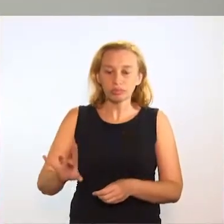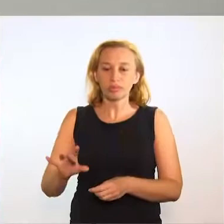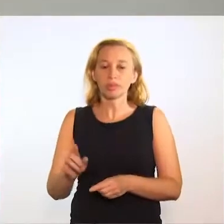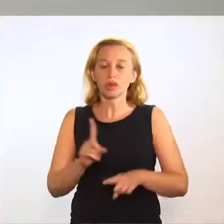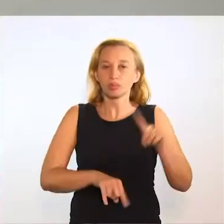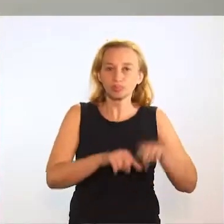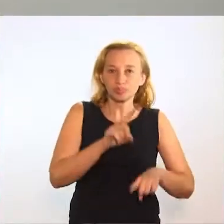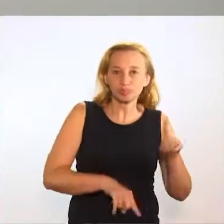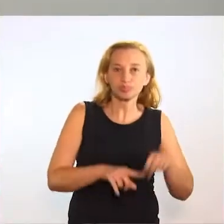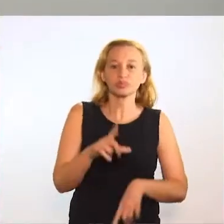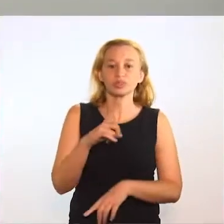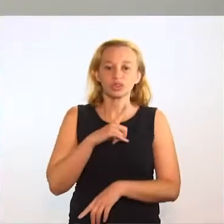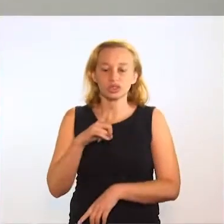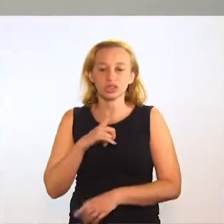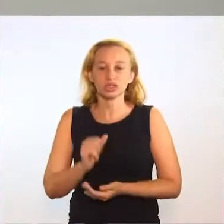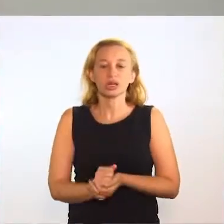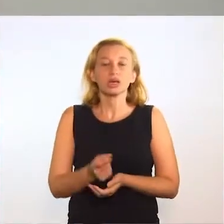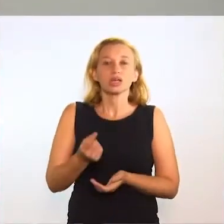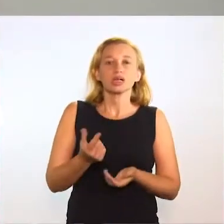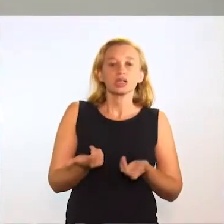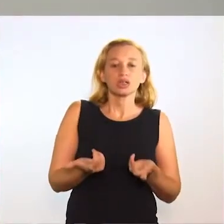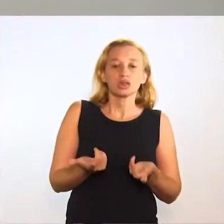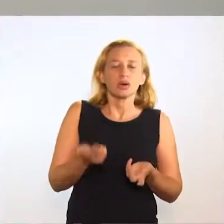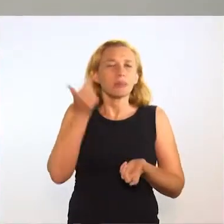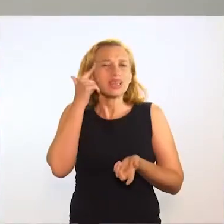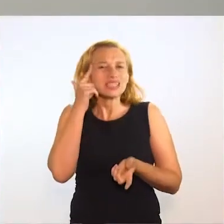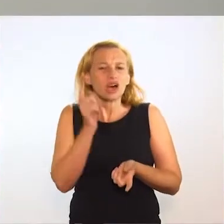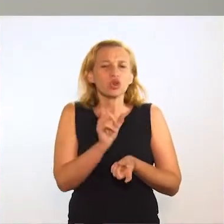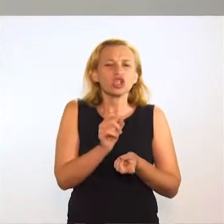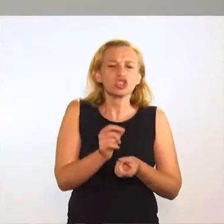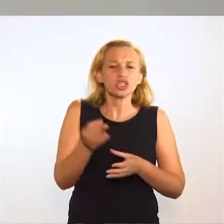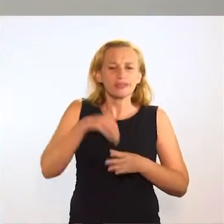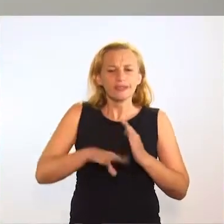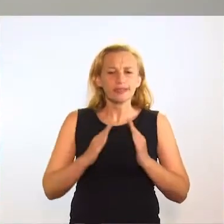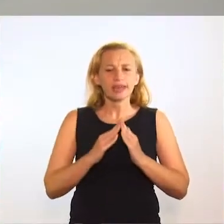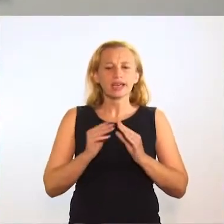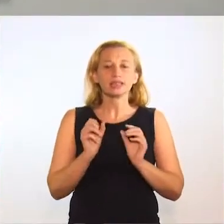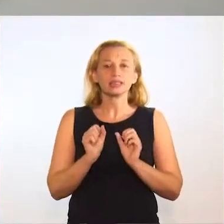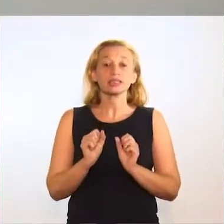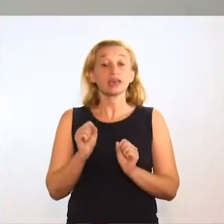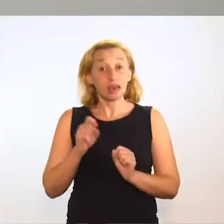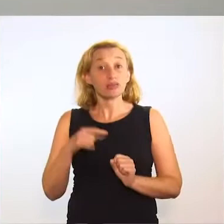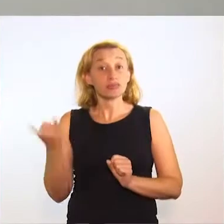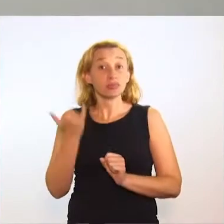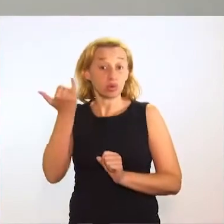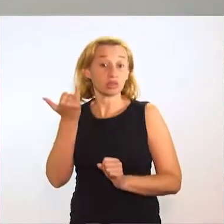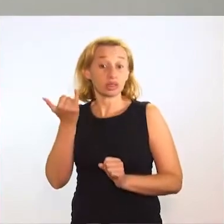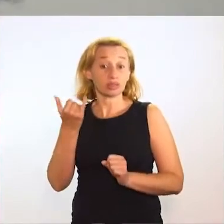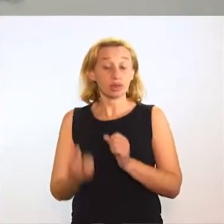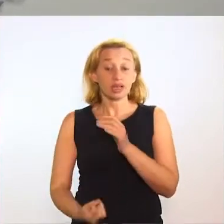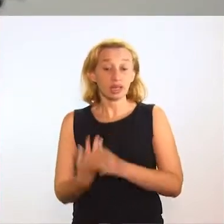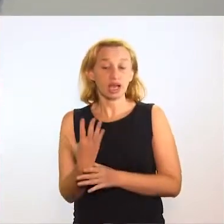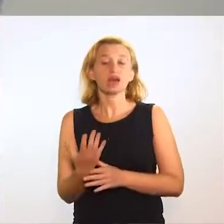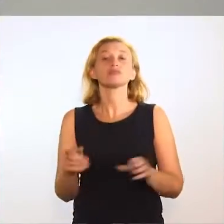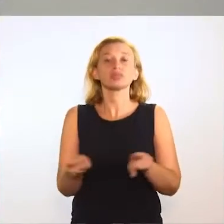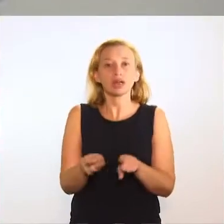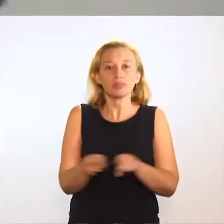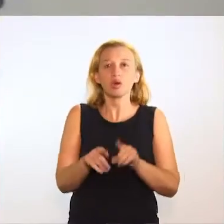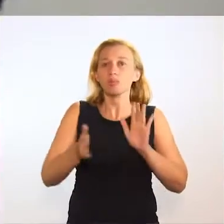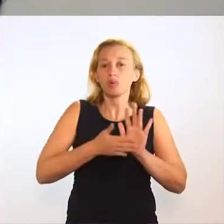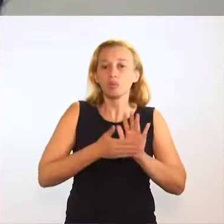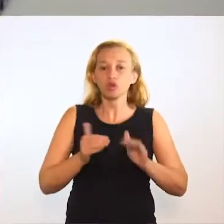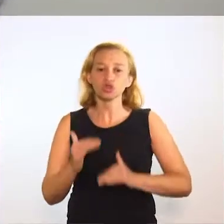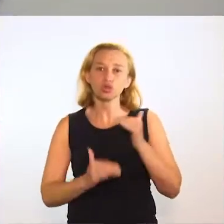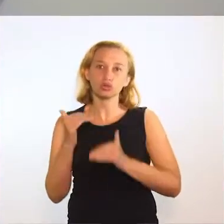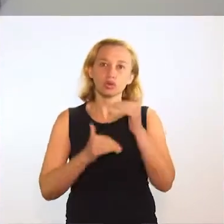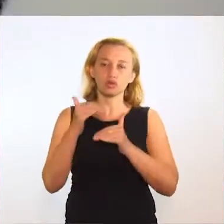né? Tudo que fosse necessário. E fazia a pessoa repensar no que ela tinha em casa, o que era realmente necessário. Então, vem com essa